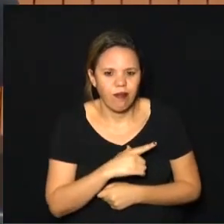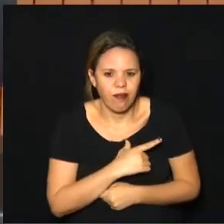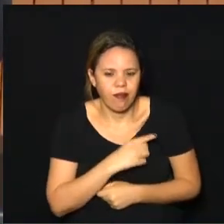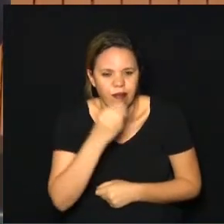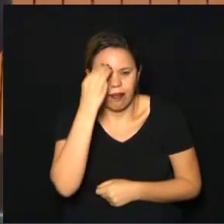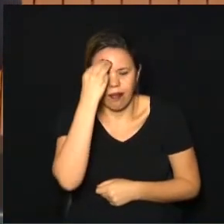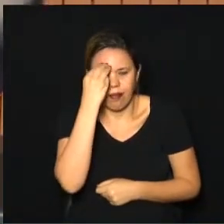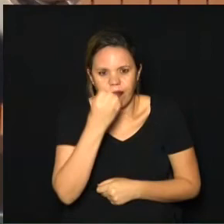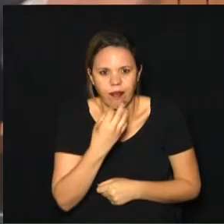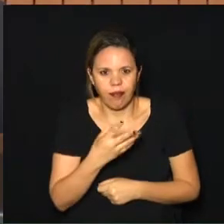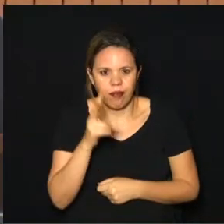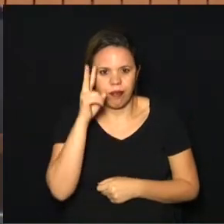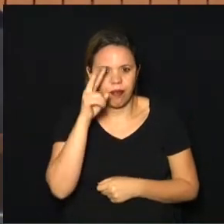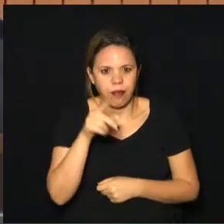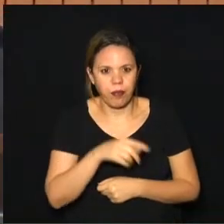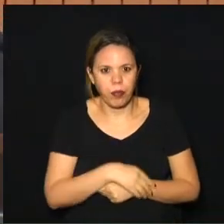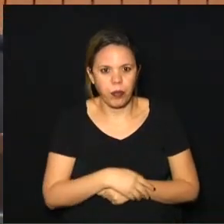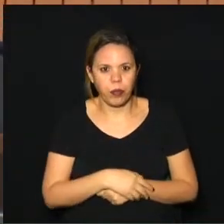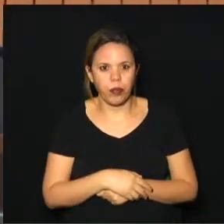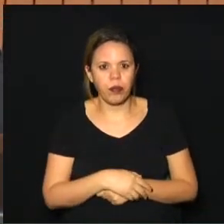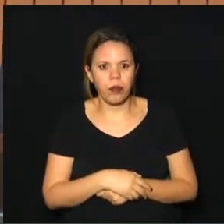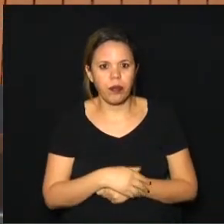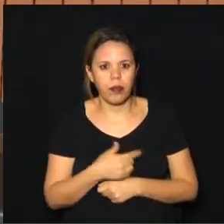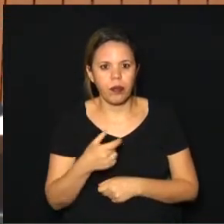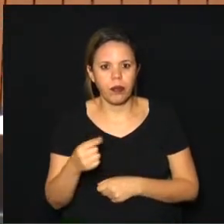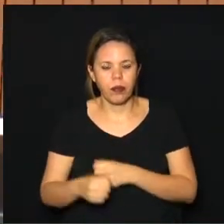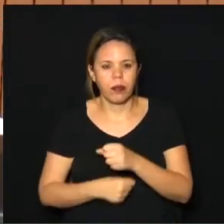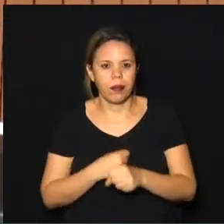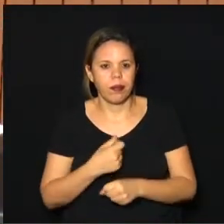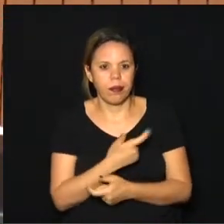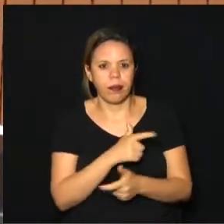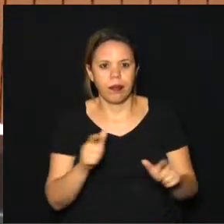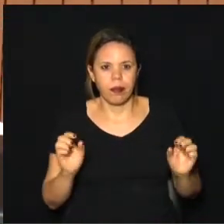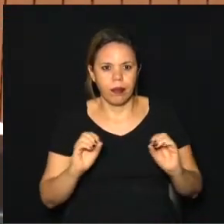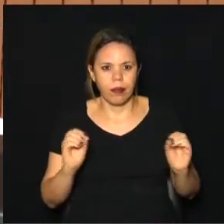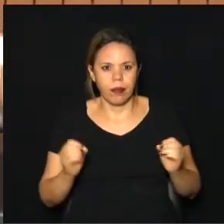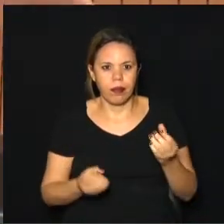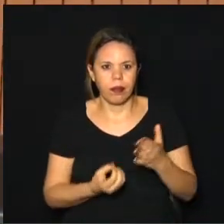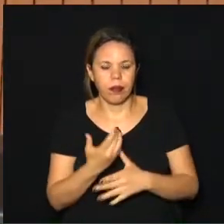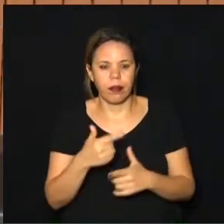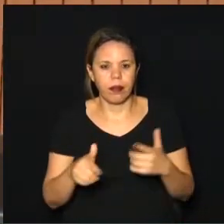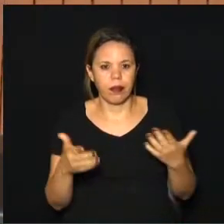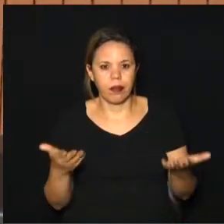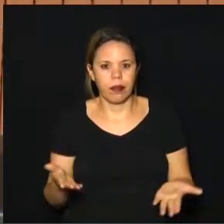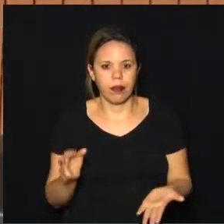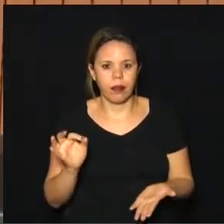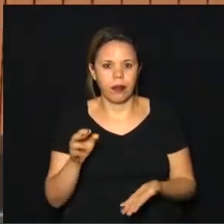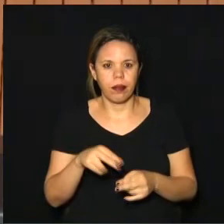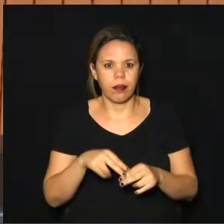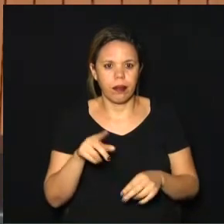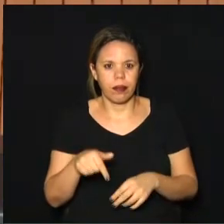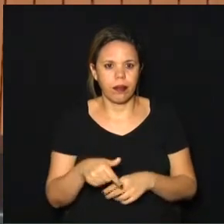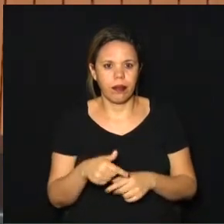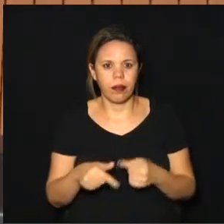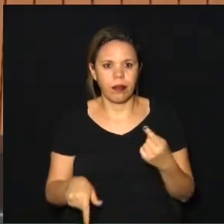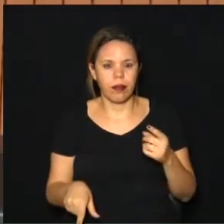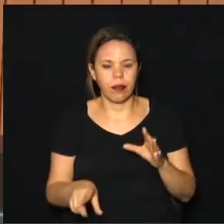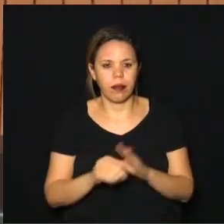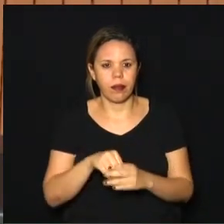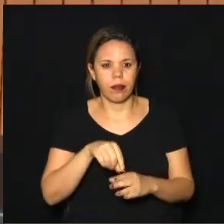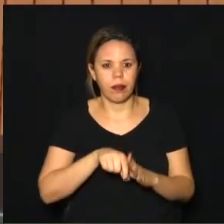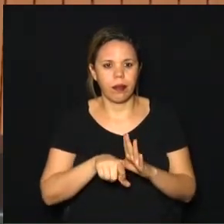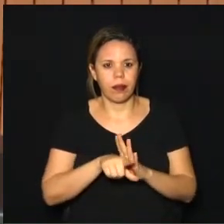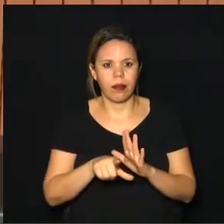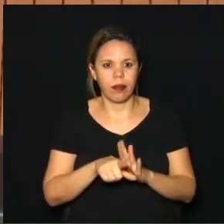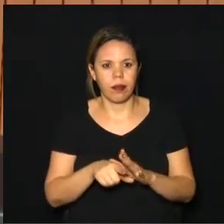memória boa, você deve estar lembrando que em 2020 você não teve nenhuma situação desse tipo, exatamente por conta da vedação dos